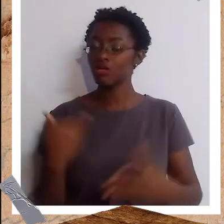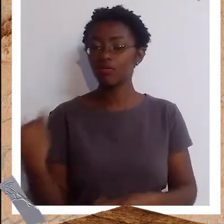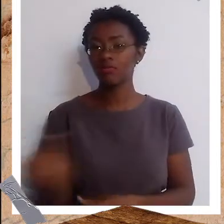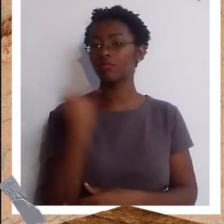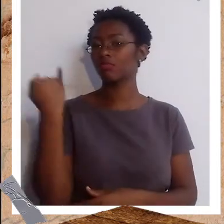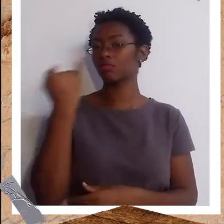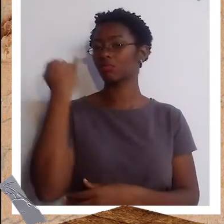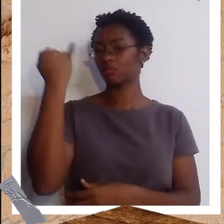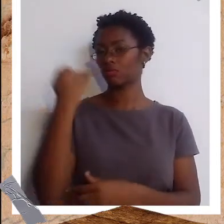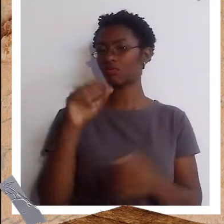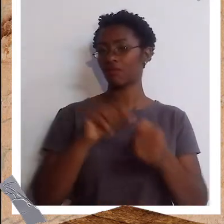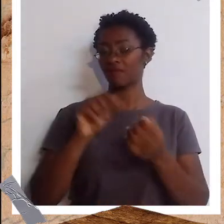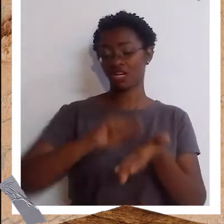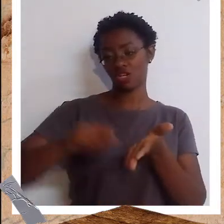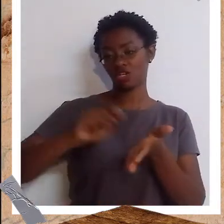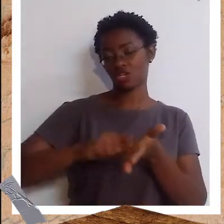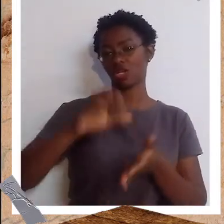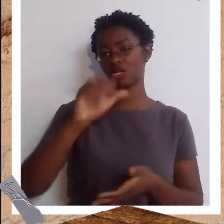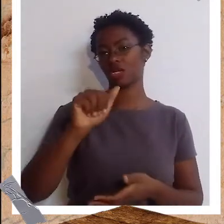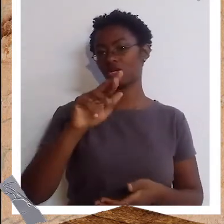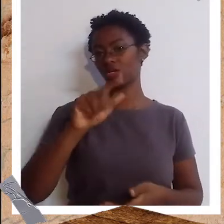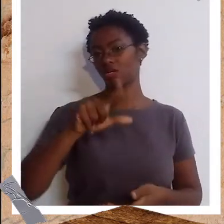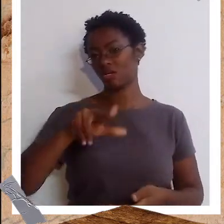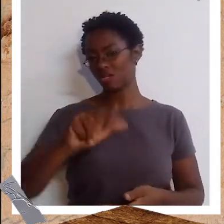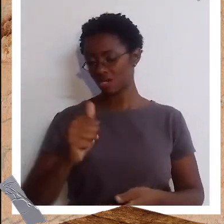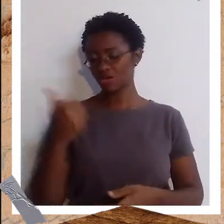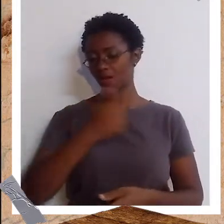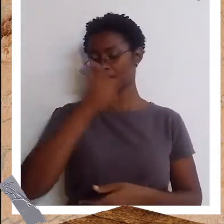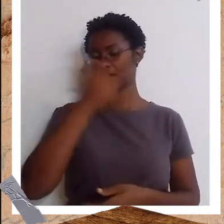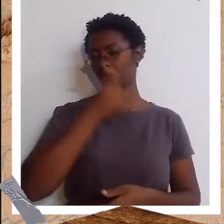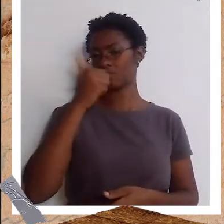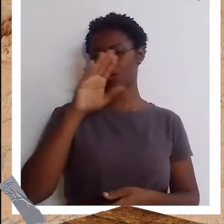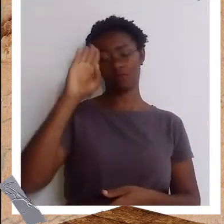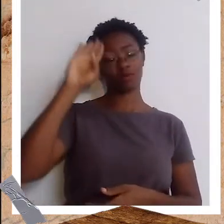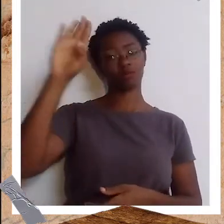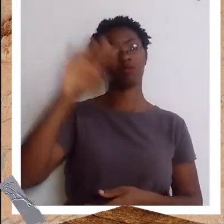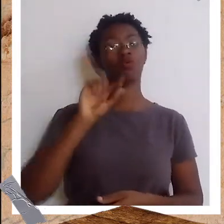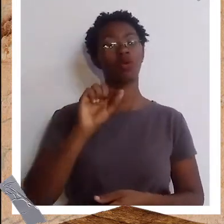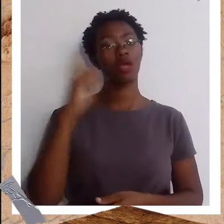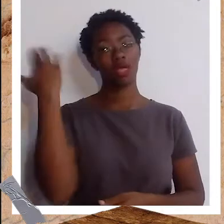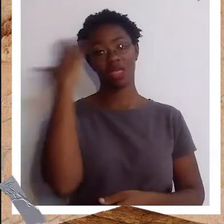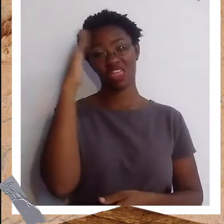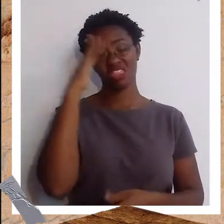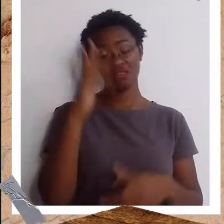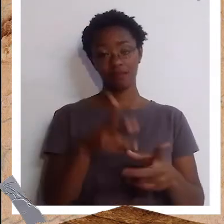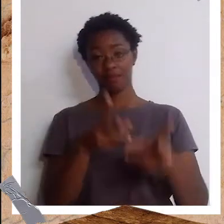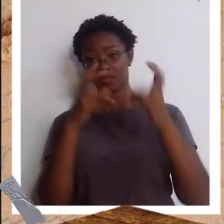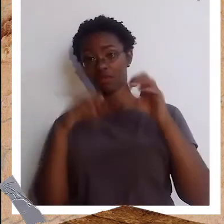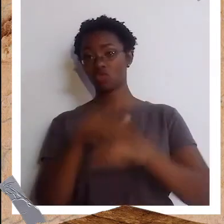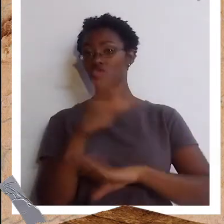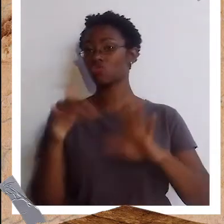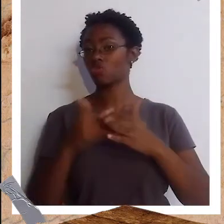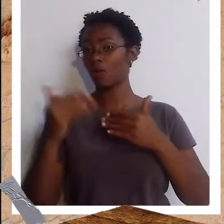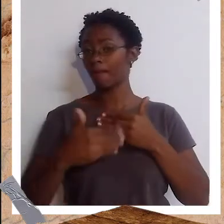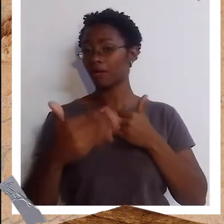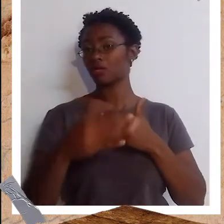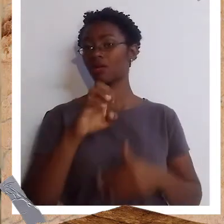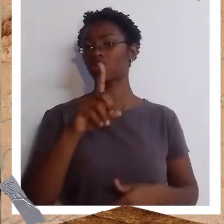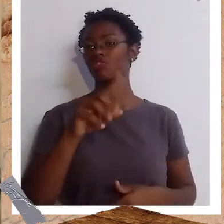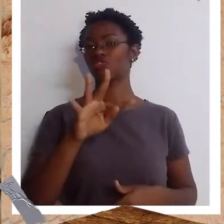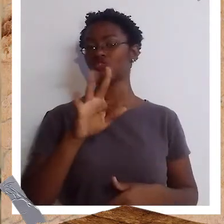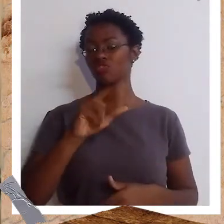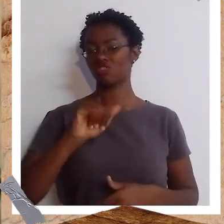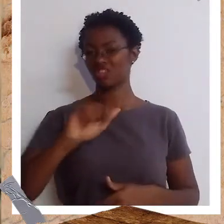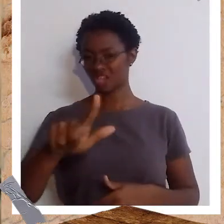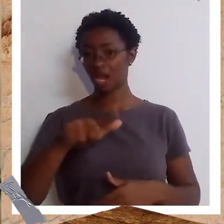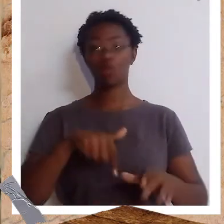ao trazer a escrita de Carolina para o primeiro plano. É entender que todo e qualquer processo editorial, mesmo